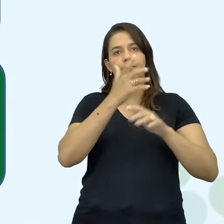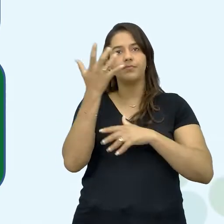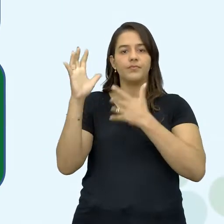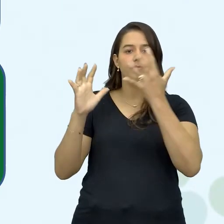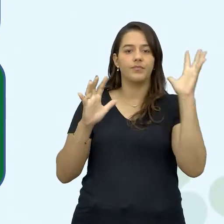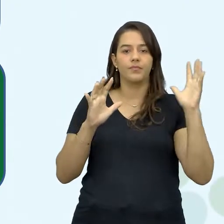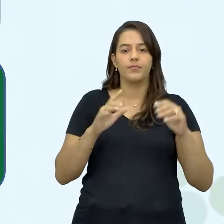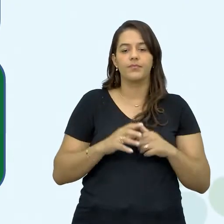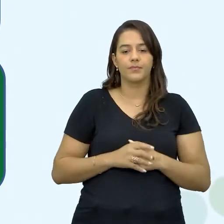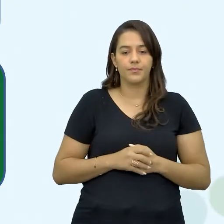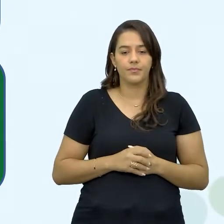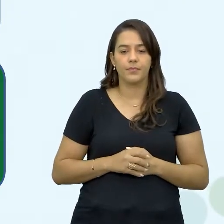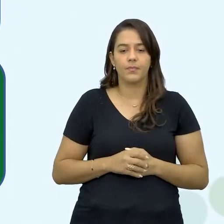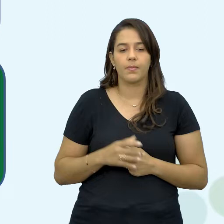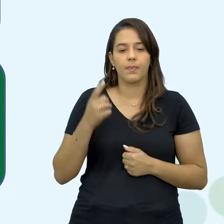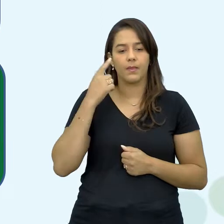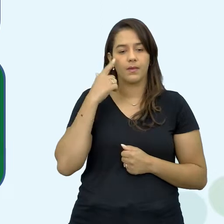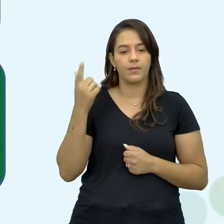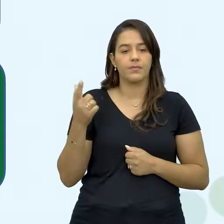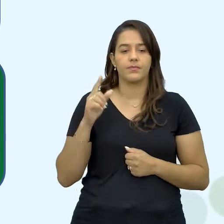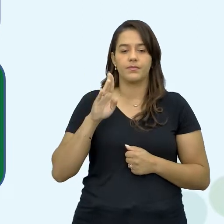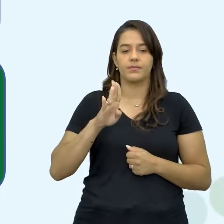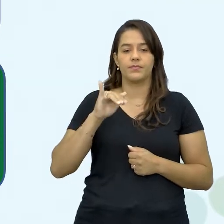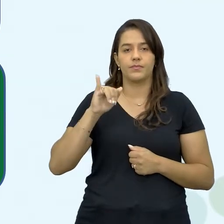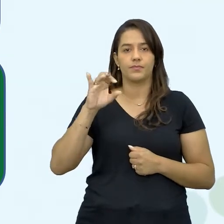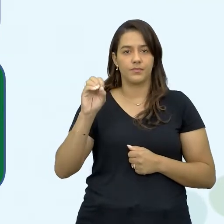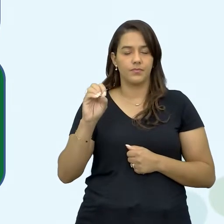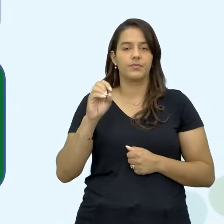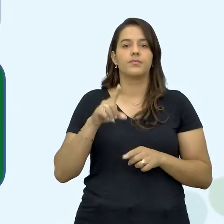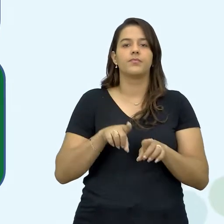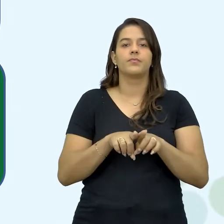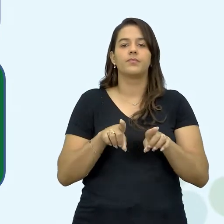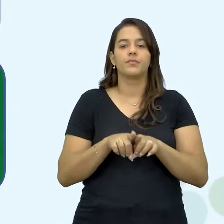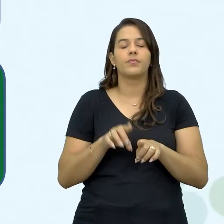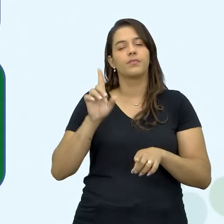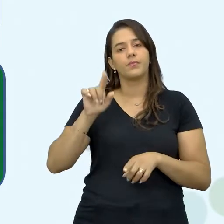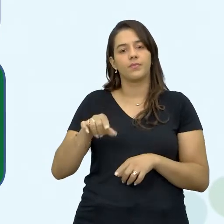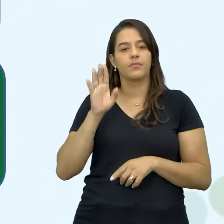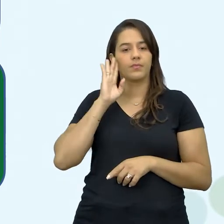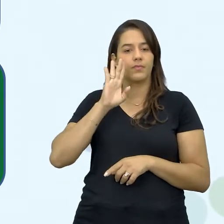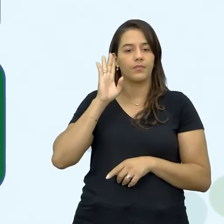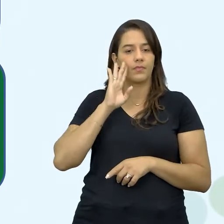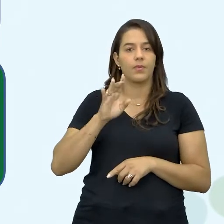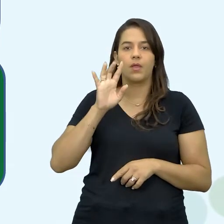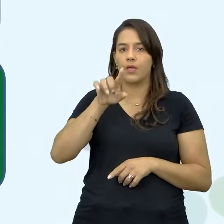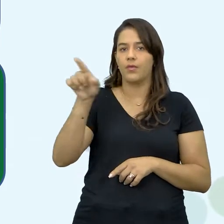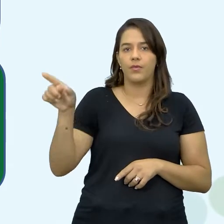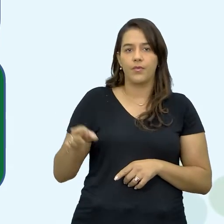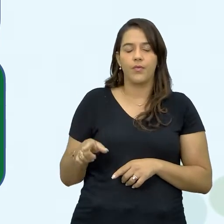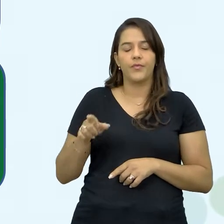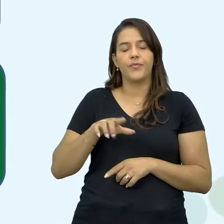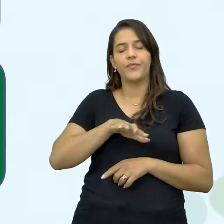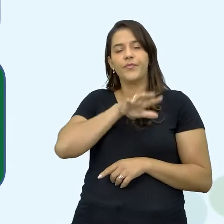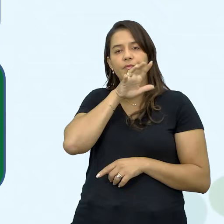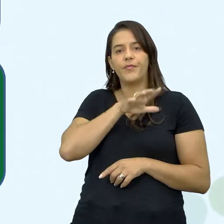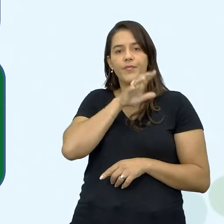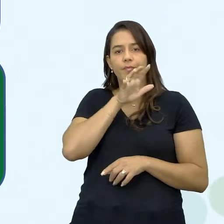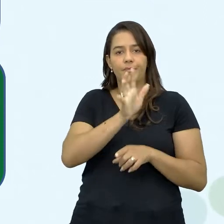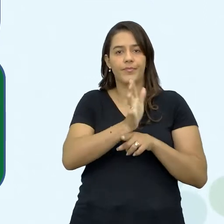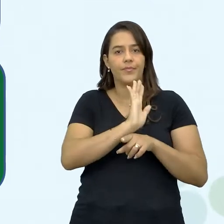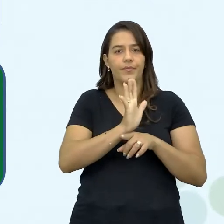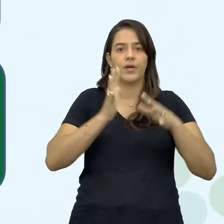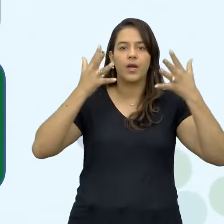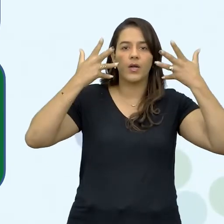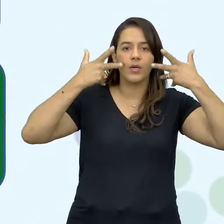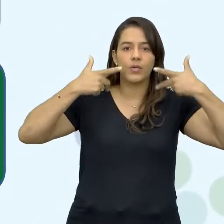dessa frasezinha porque os ciclos biogeoquímicos tem uma coisa interessante, né? Que é o filme do Rei Leão, todo mundo ama Rei Leão, que ele fala a frasezinha, o